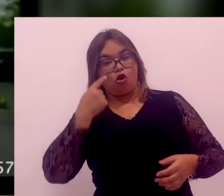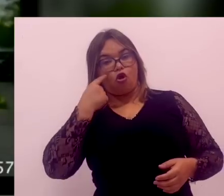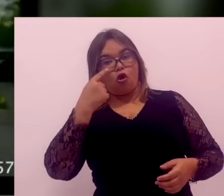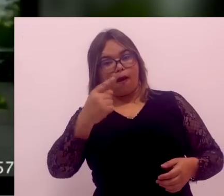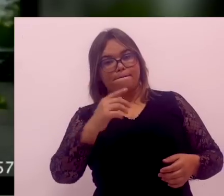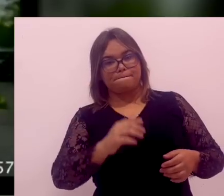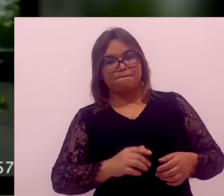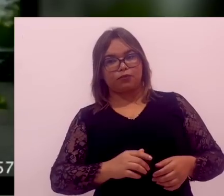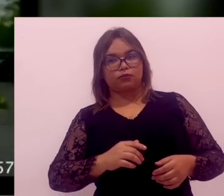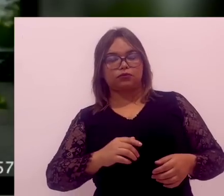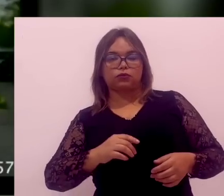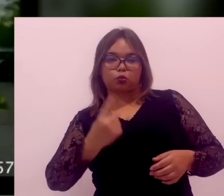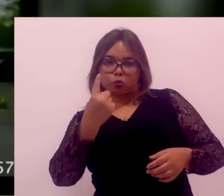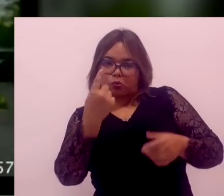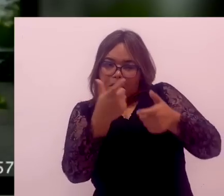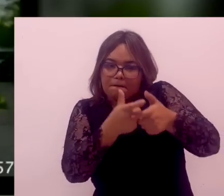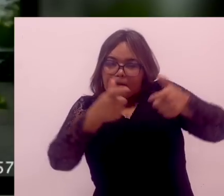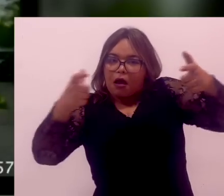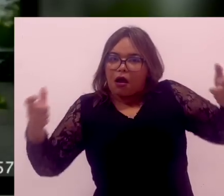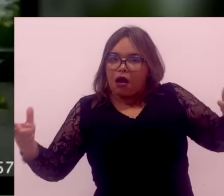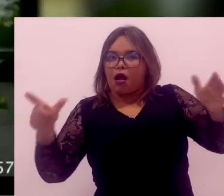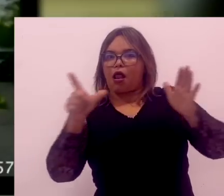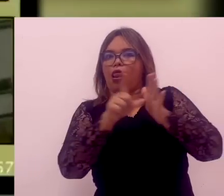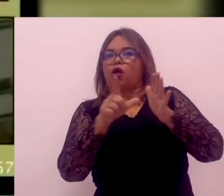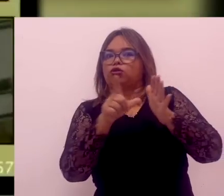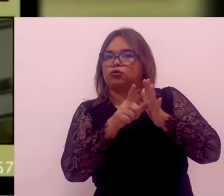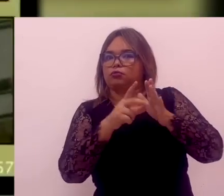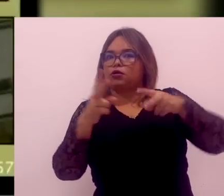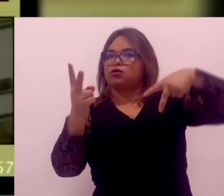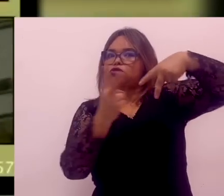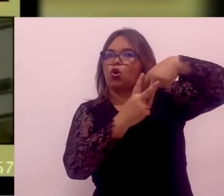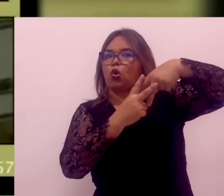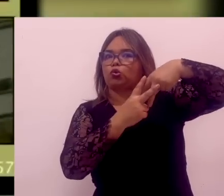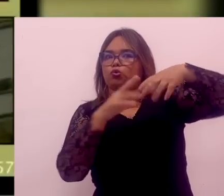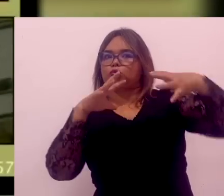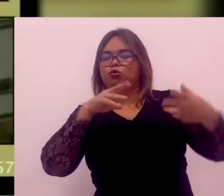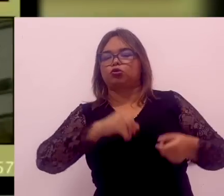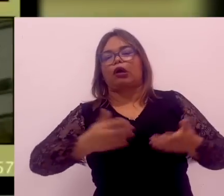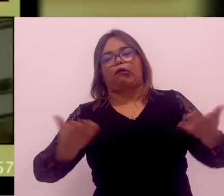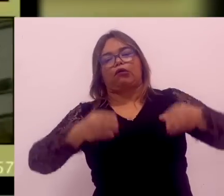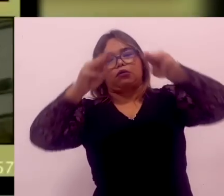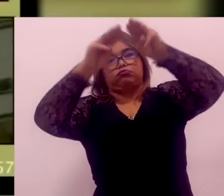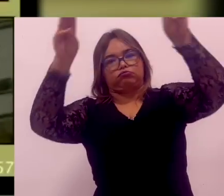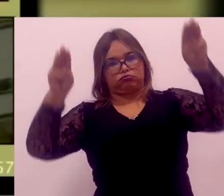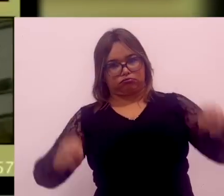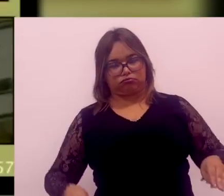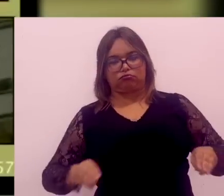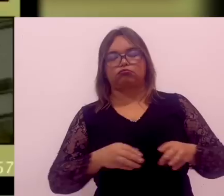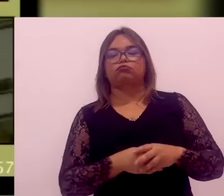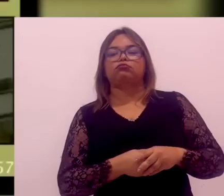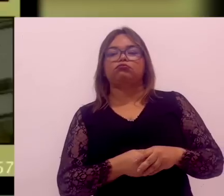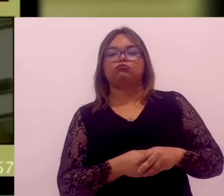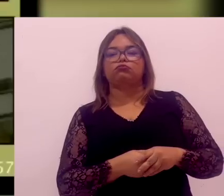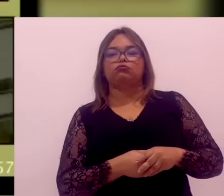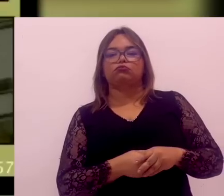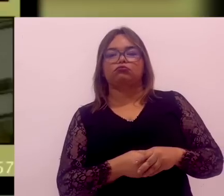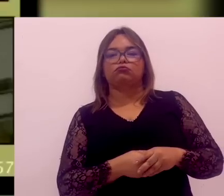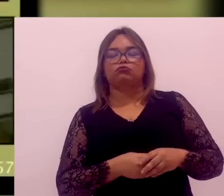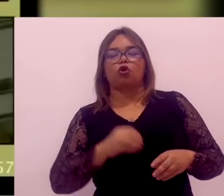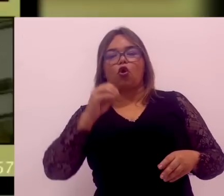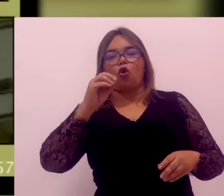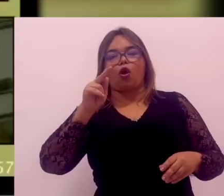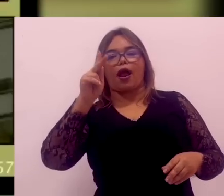fica em Guthrie, em Oklahoma. Vamos entrar. Vejam ali as suásticas. Eles vão dizer que as suásticas